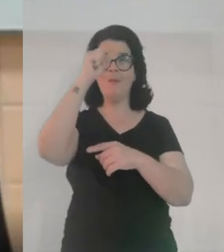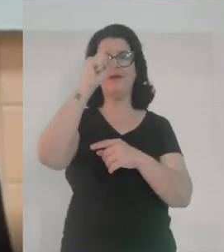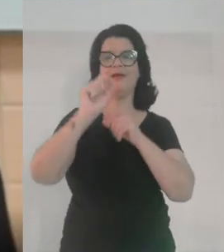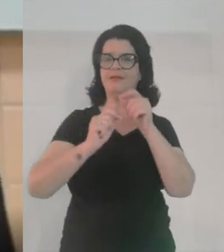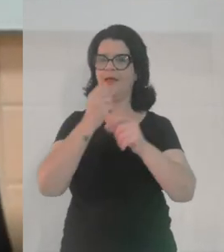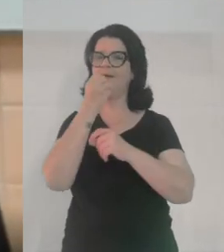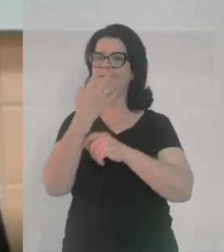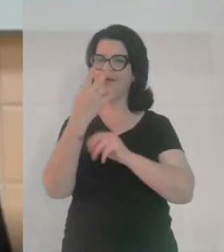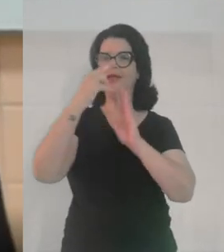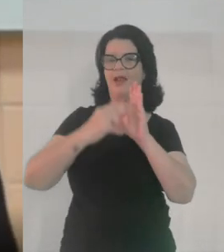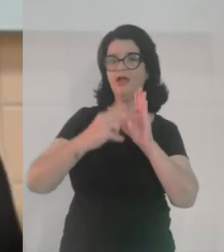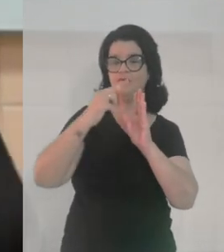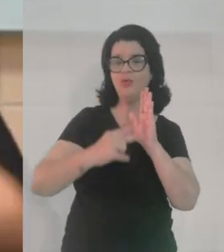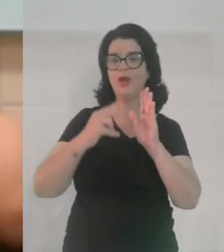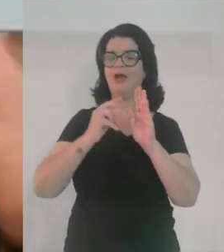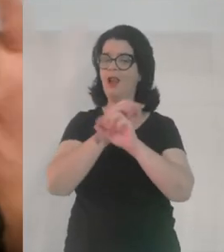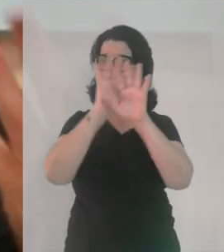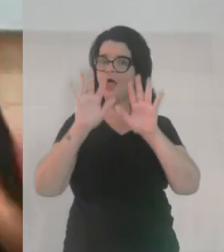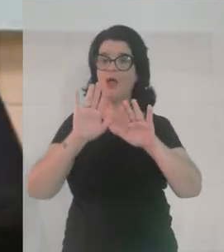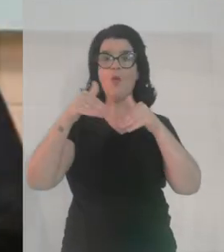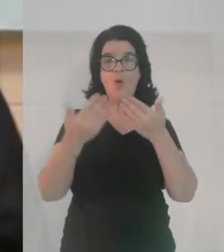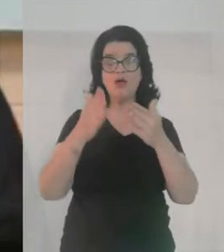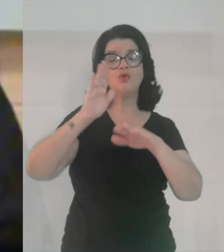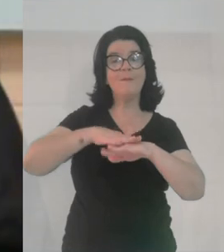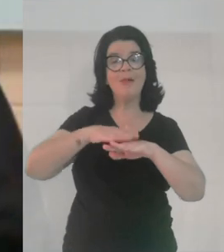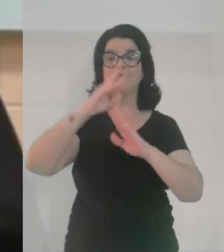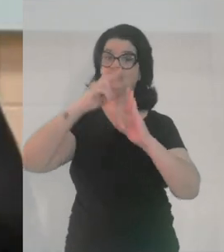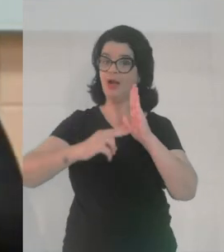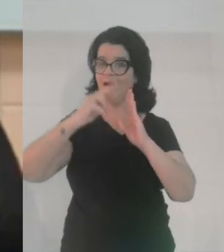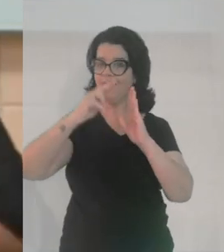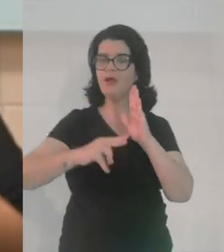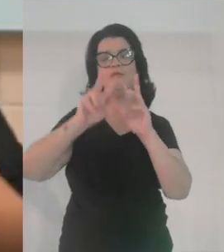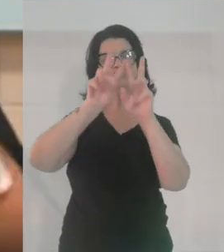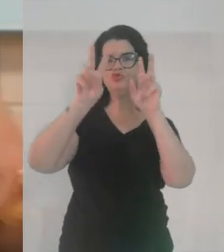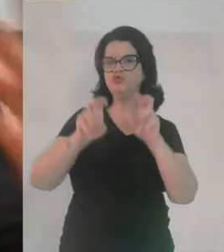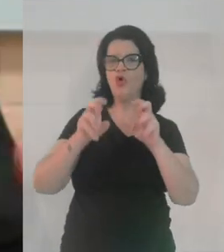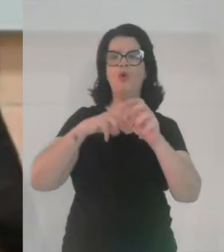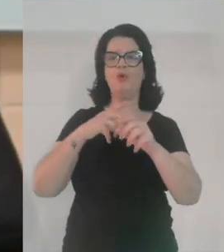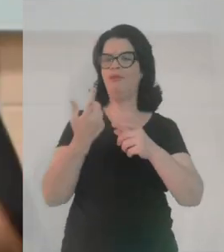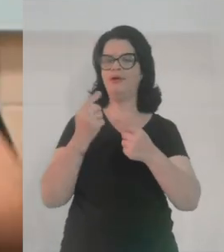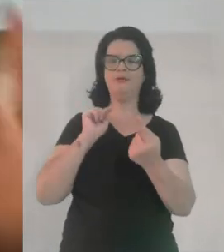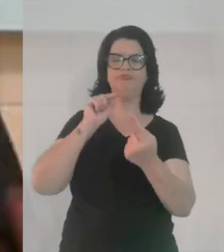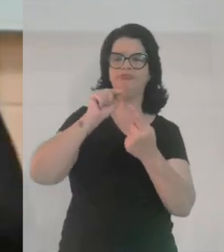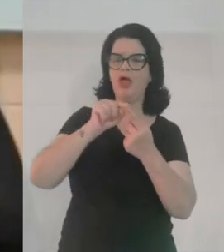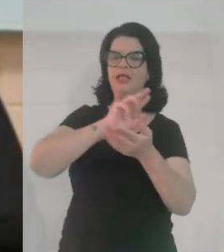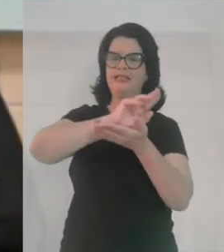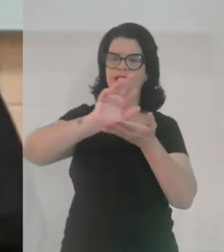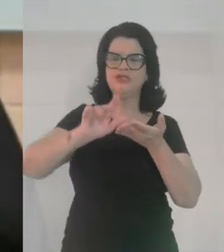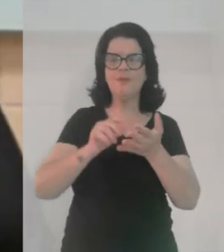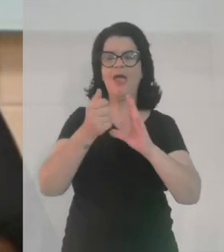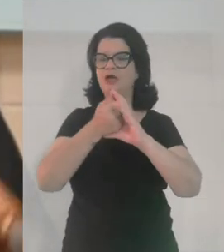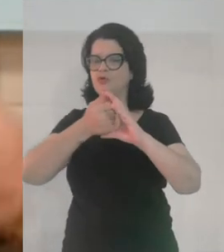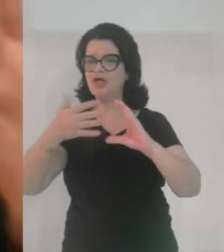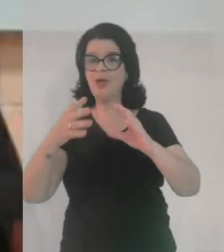compreenda bem essa leitura. Então, quanto mais nós lermos, né, sobre distintos, diversos